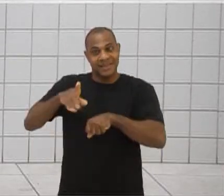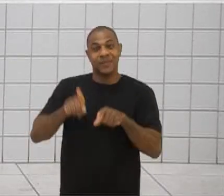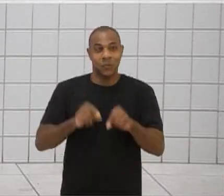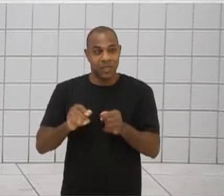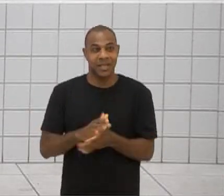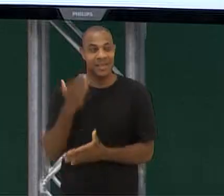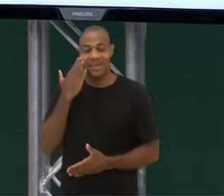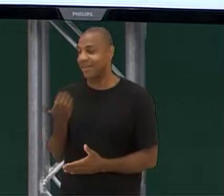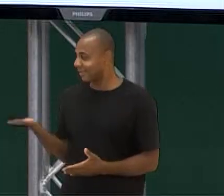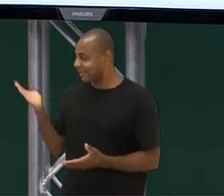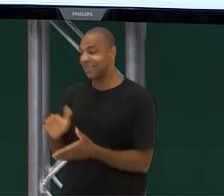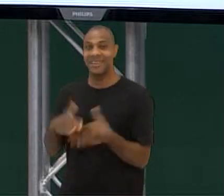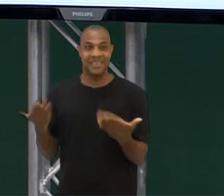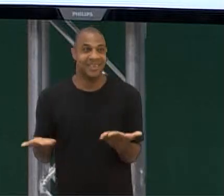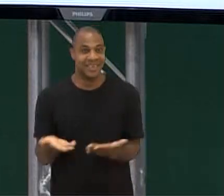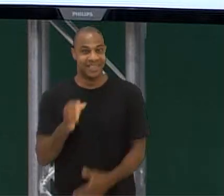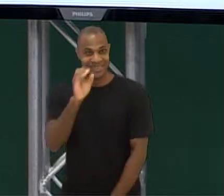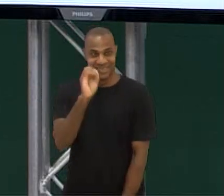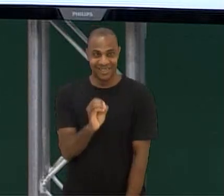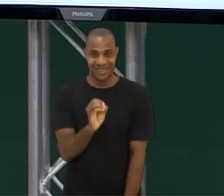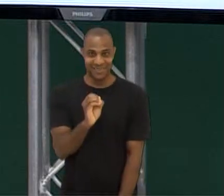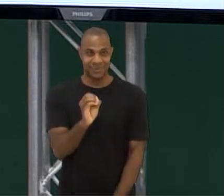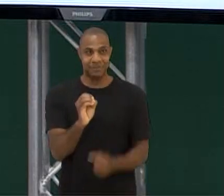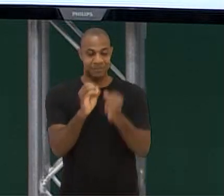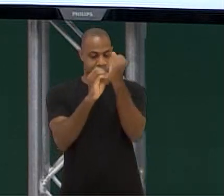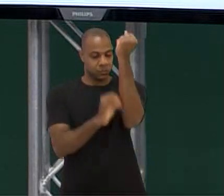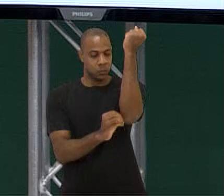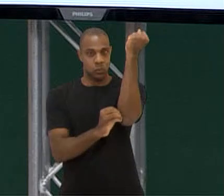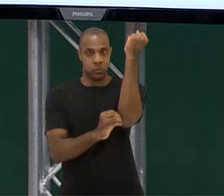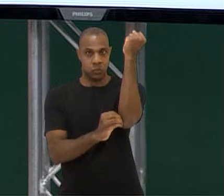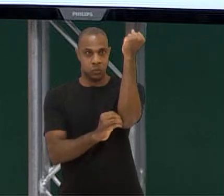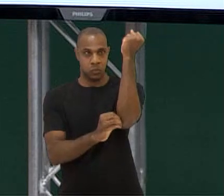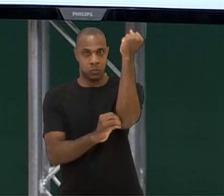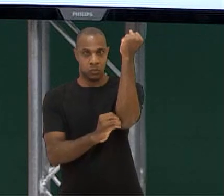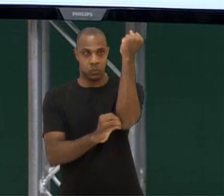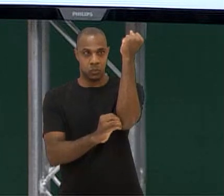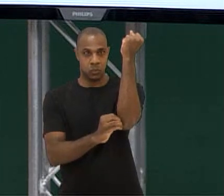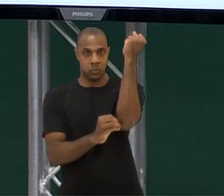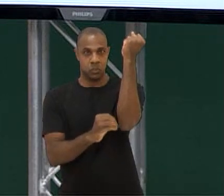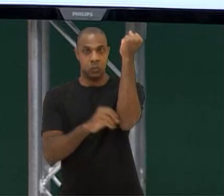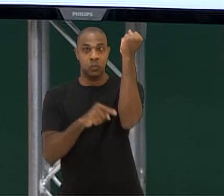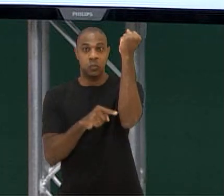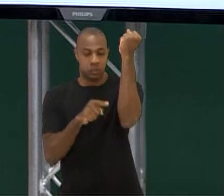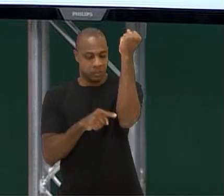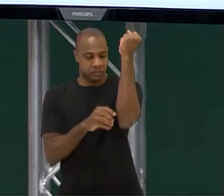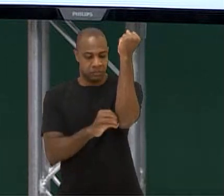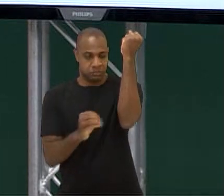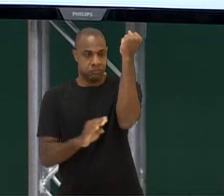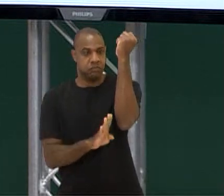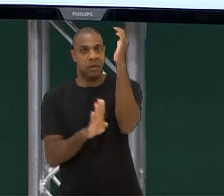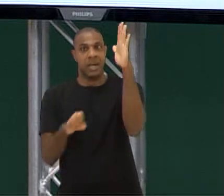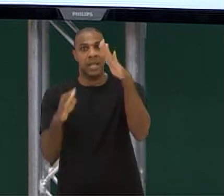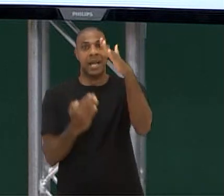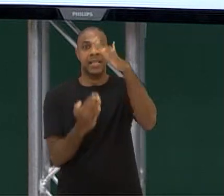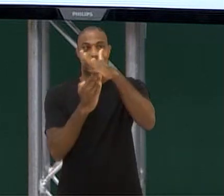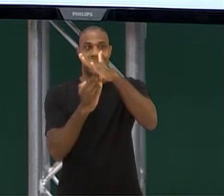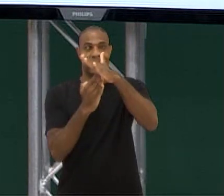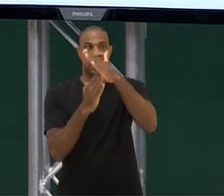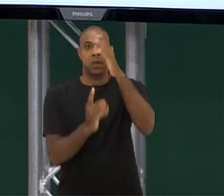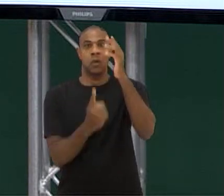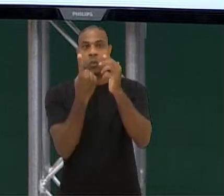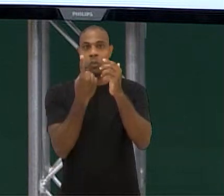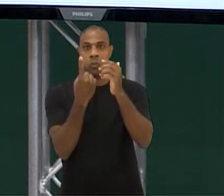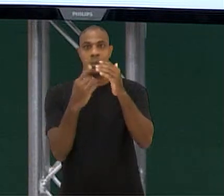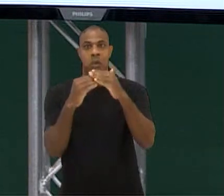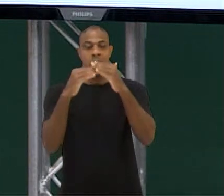que o seno começa no zero e o máximo e o mínimo que essa curva, que essa senoide vai alcançar. No máximo até o 1